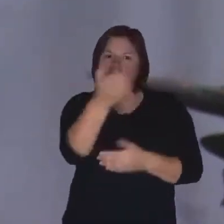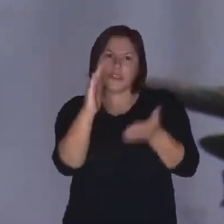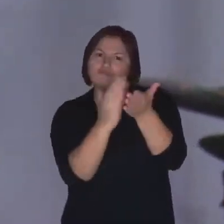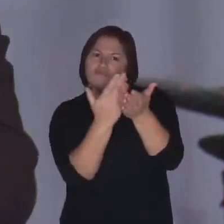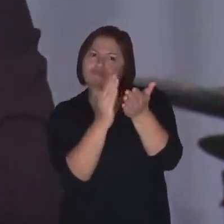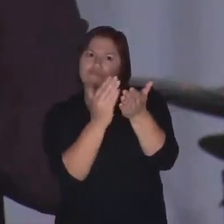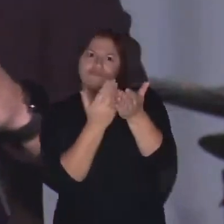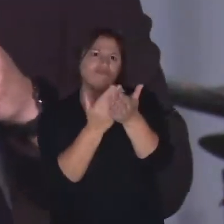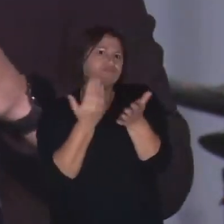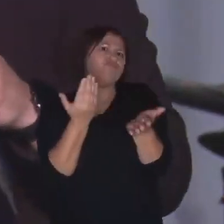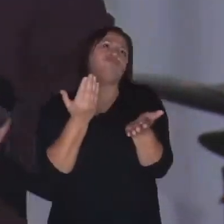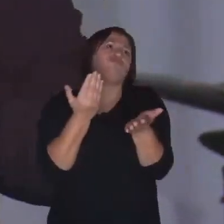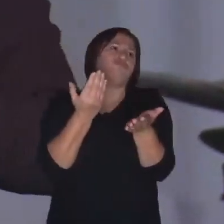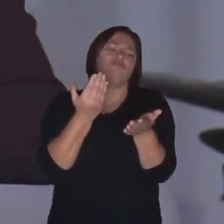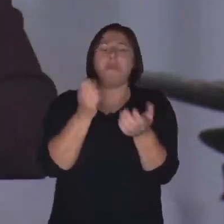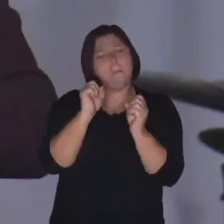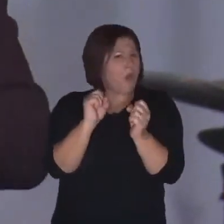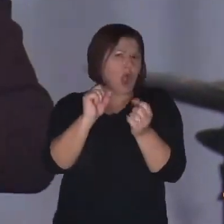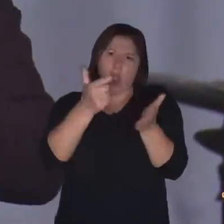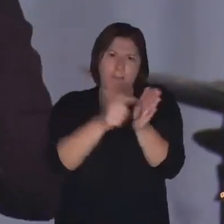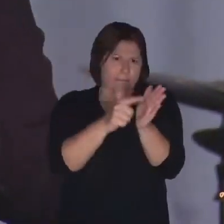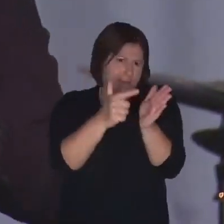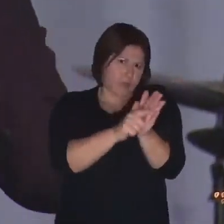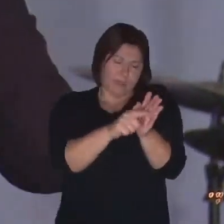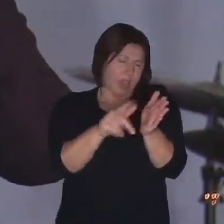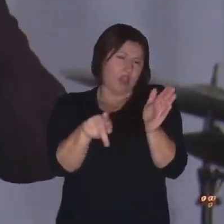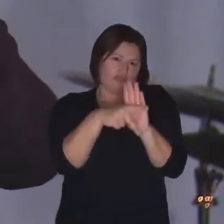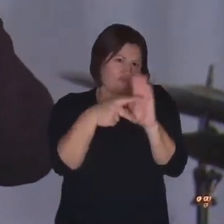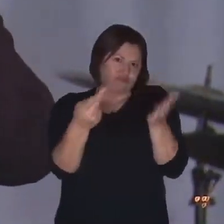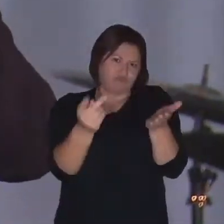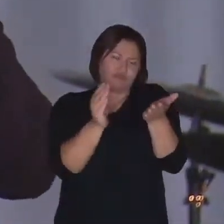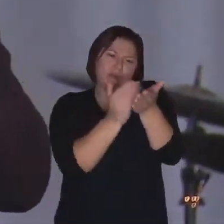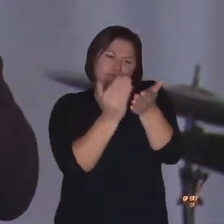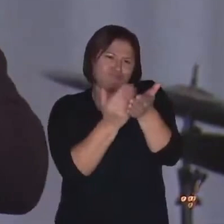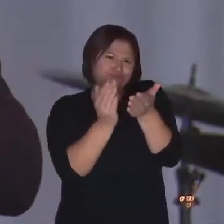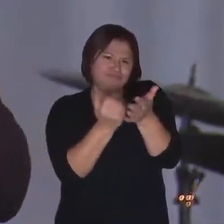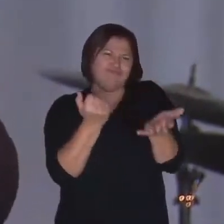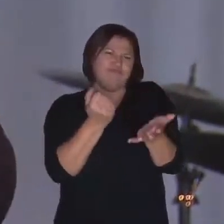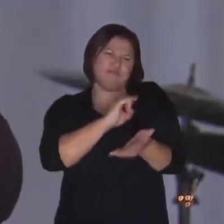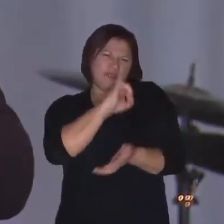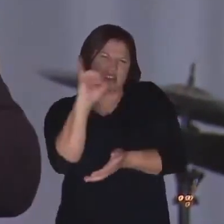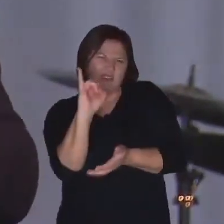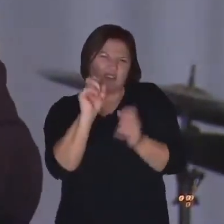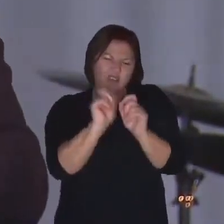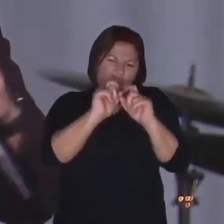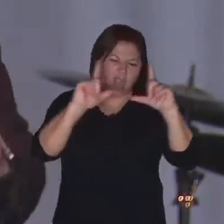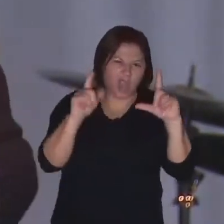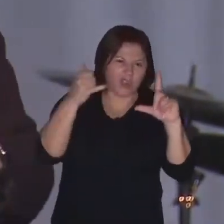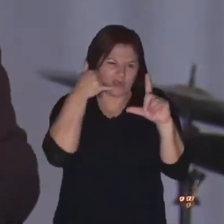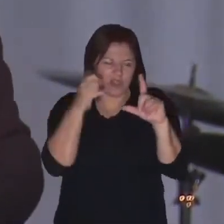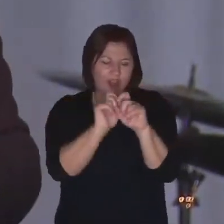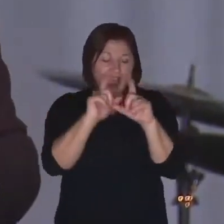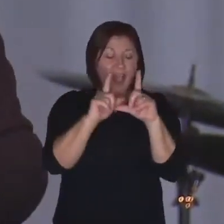como chama? De papel mesmo. Até para você não sair da conexão do YouTube, pegue uma